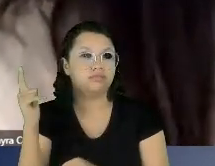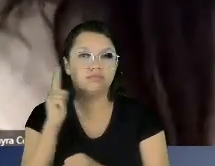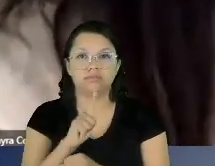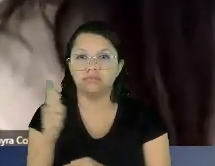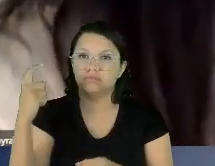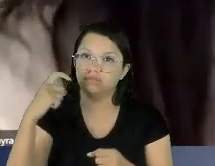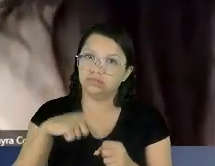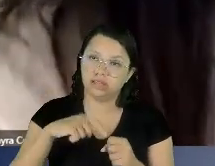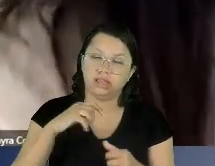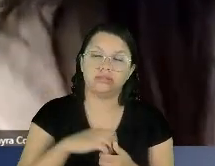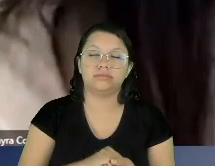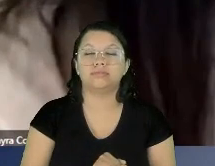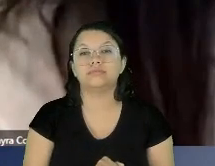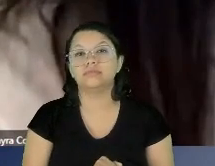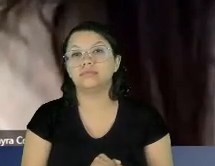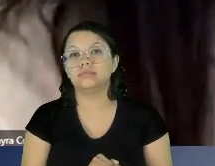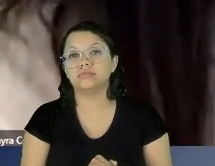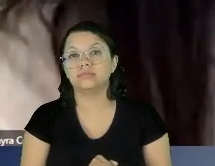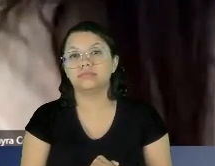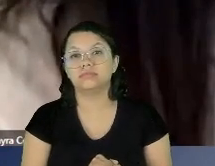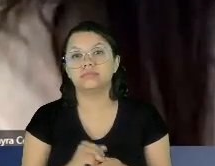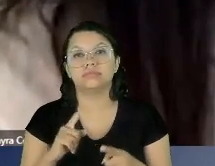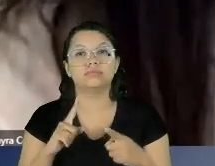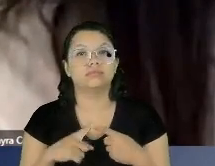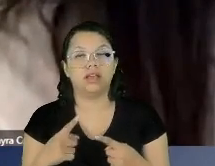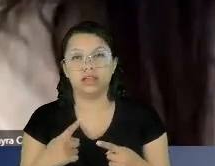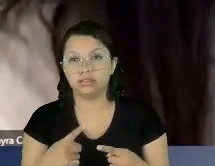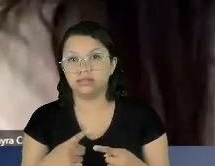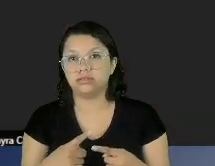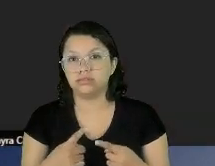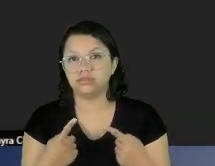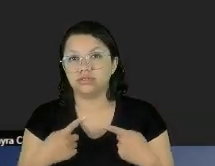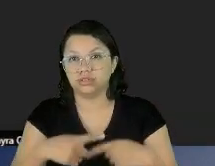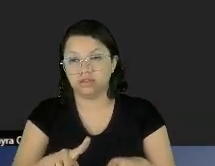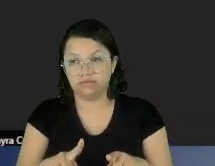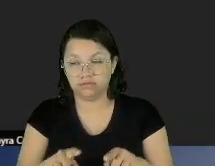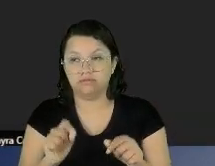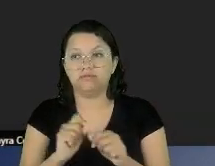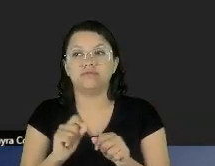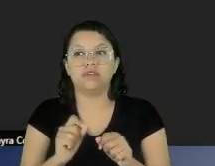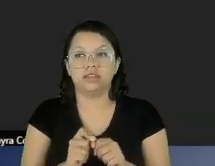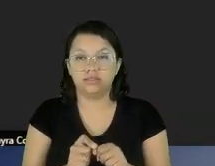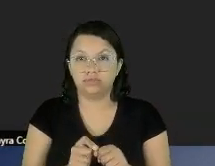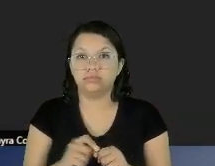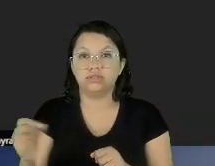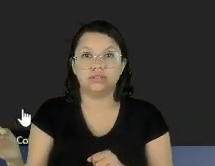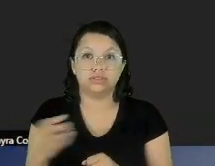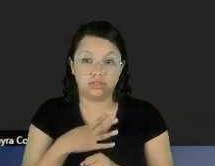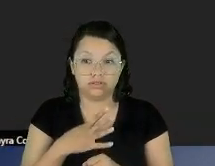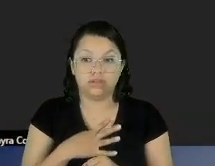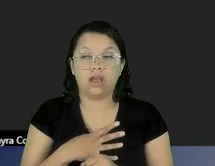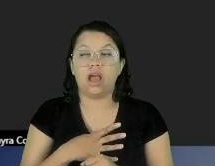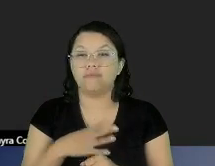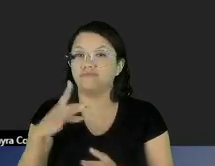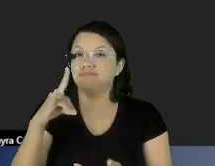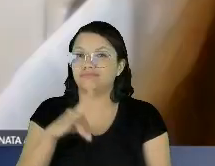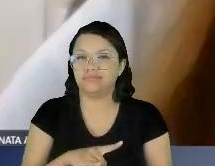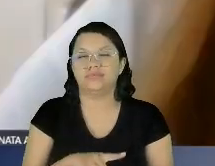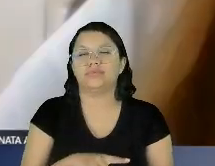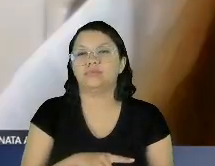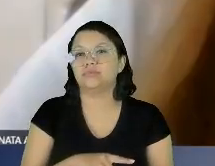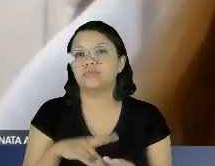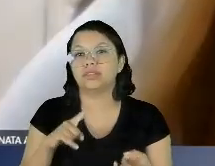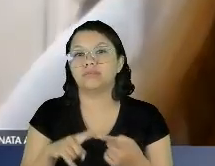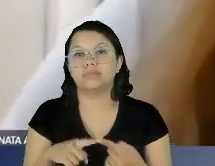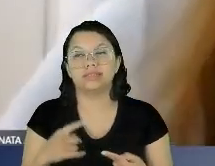com a conexão, ela não conseguiu retornar, mais dos desafios impostos por essa nova realidade,